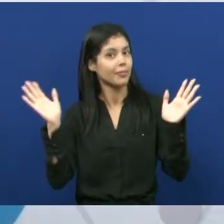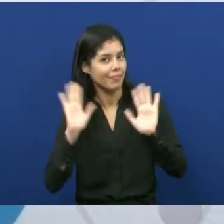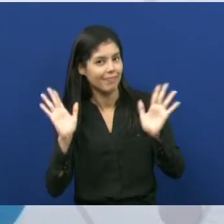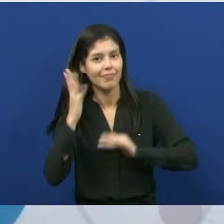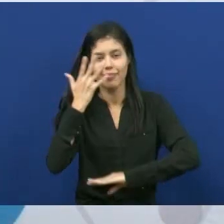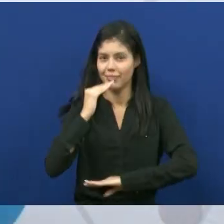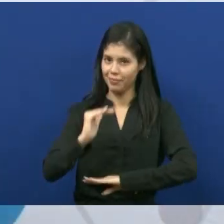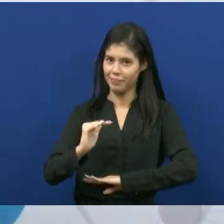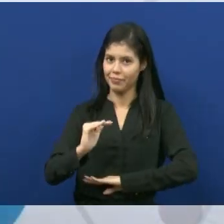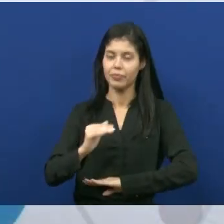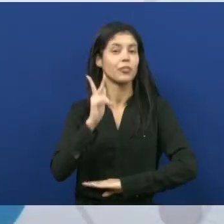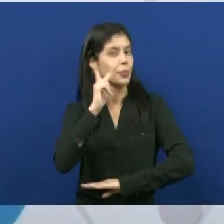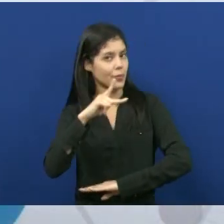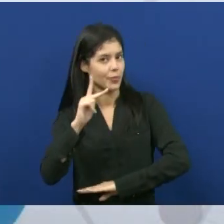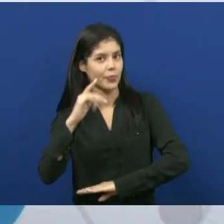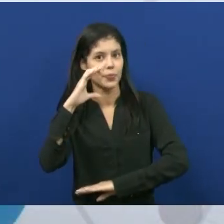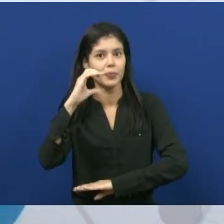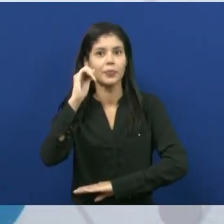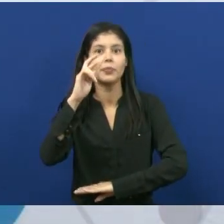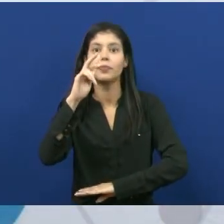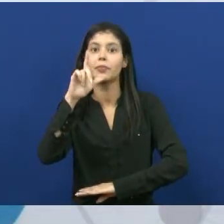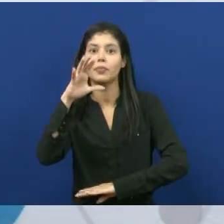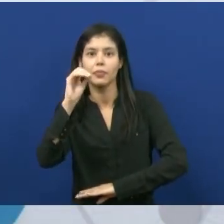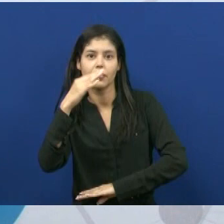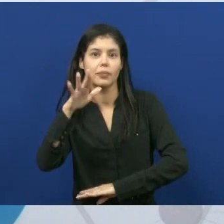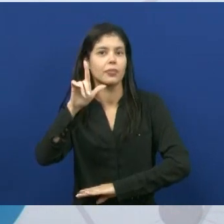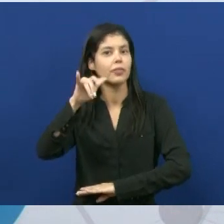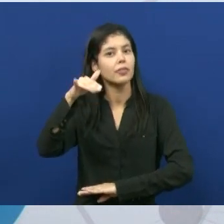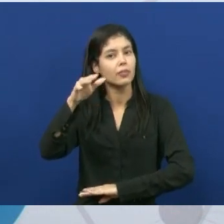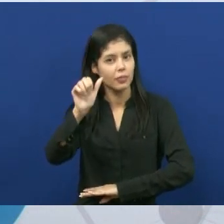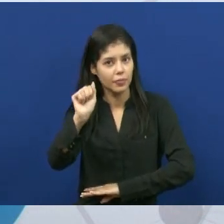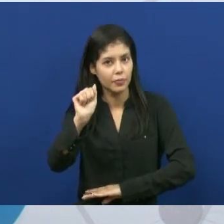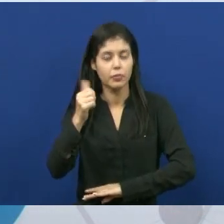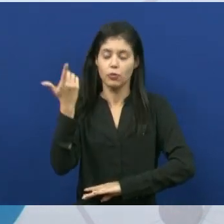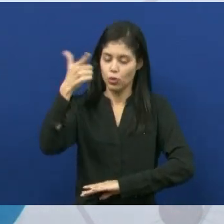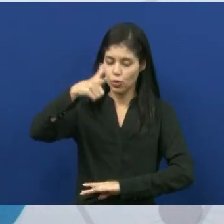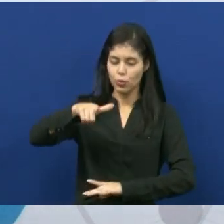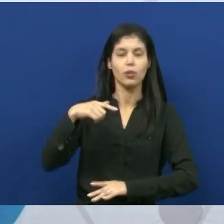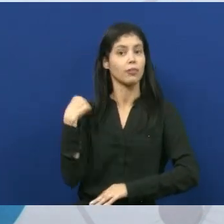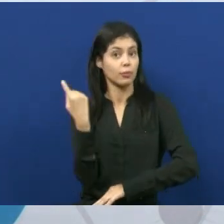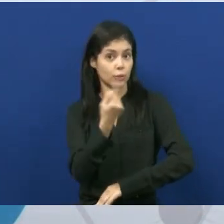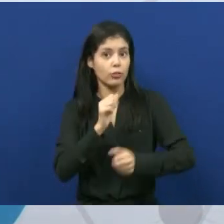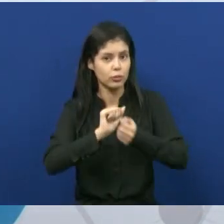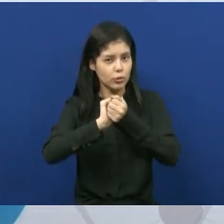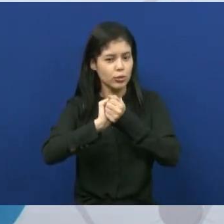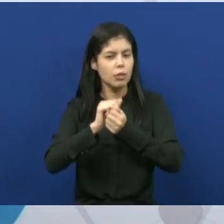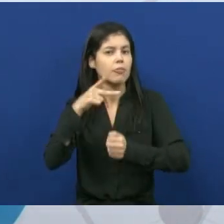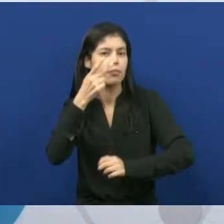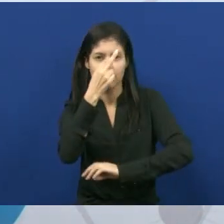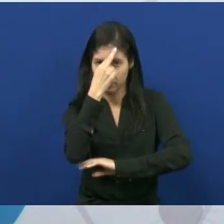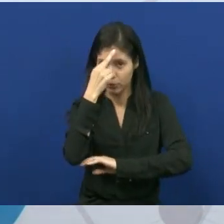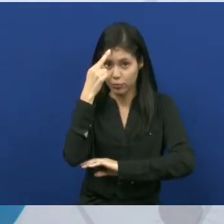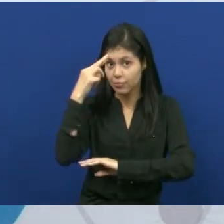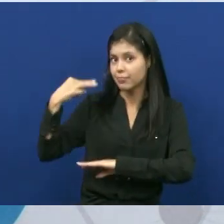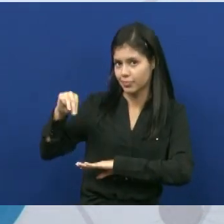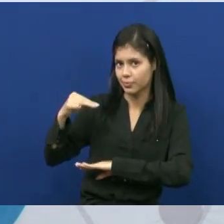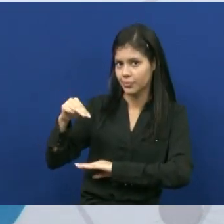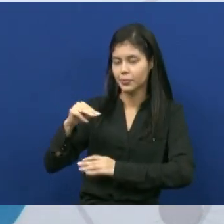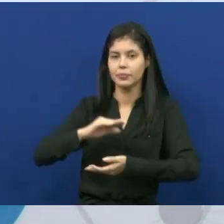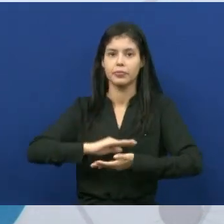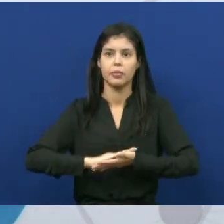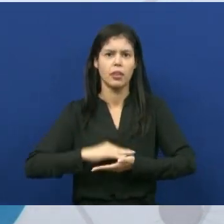olá crianças eu sou professor carlos lima estou aqui novamente com vocês umas conta uma história de